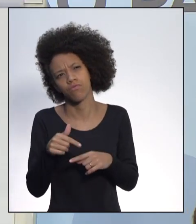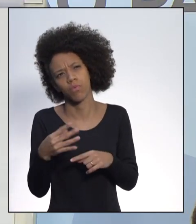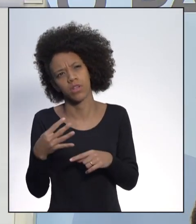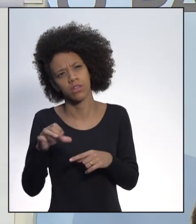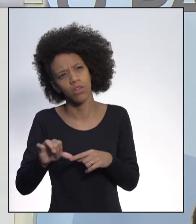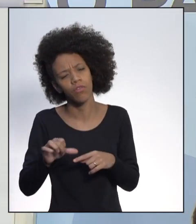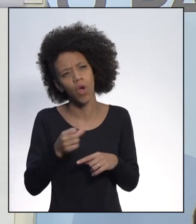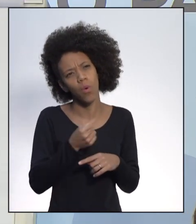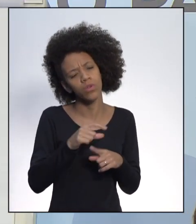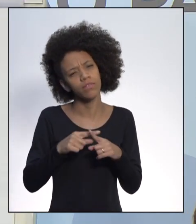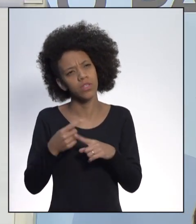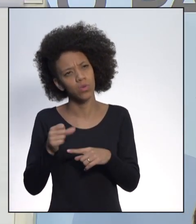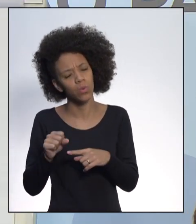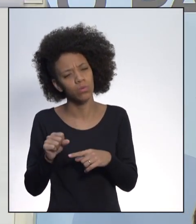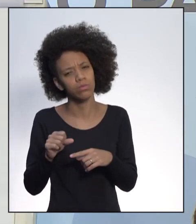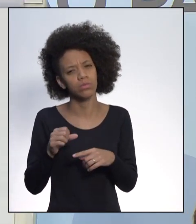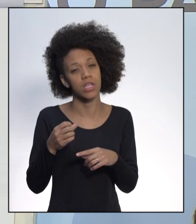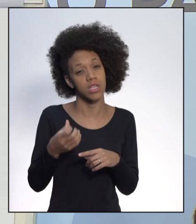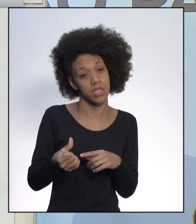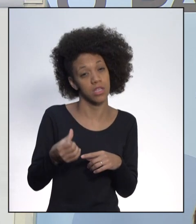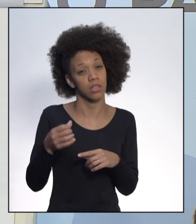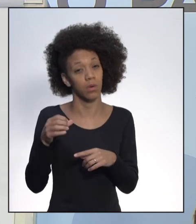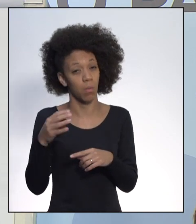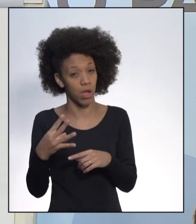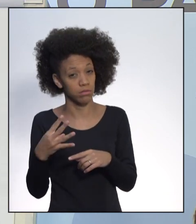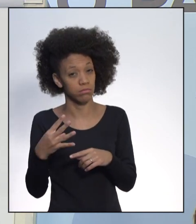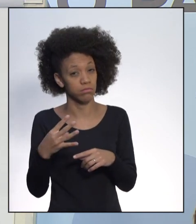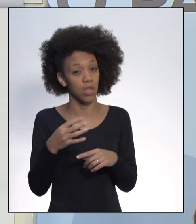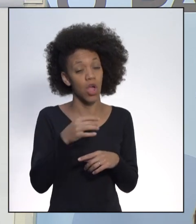8, 64. 9 vezes 9, 81.